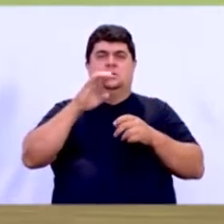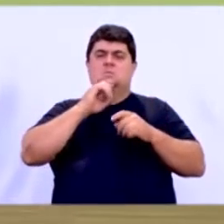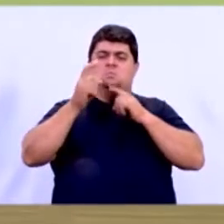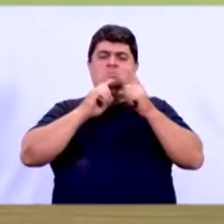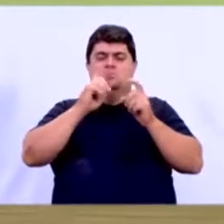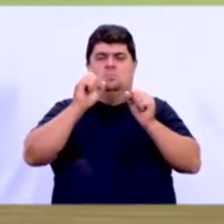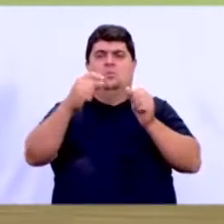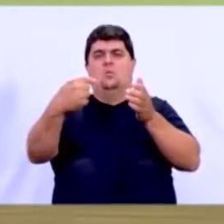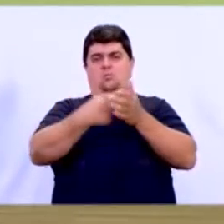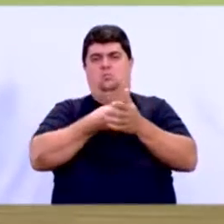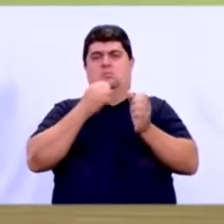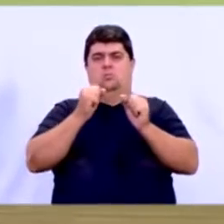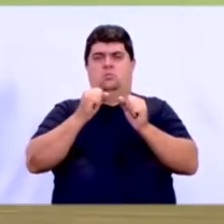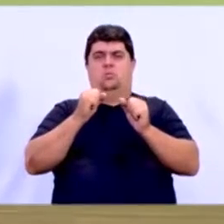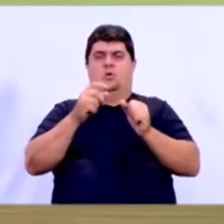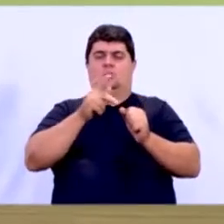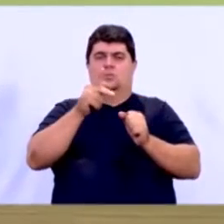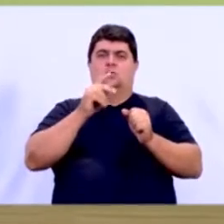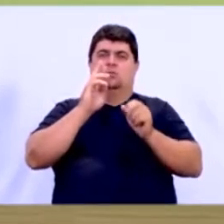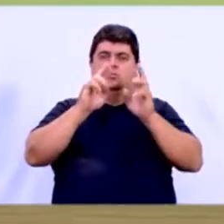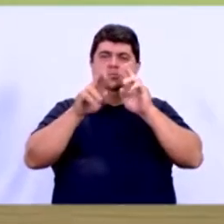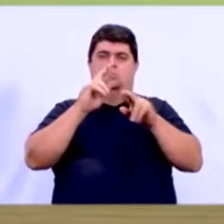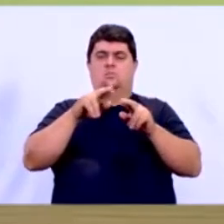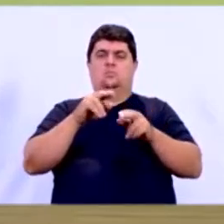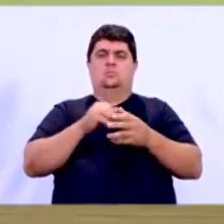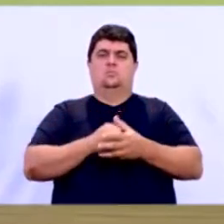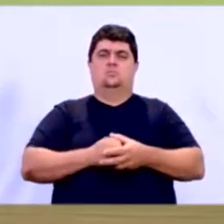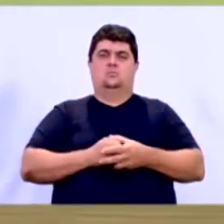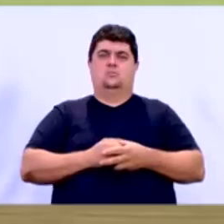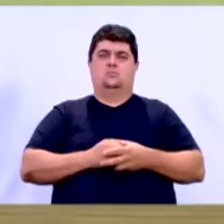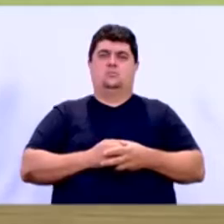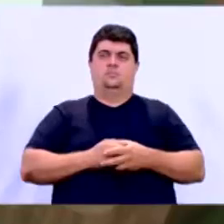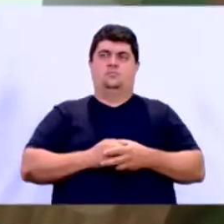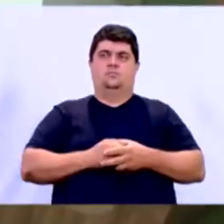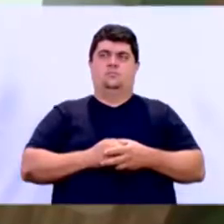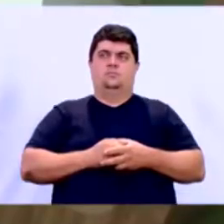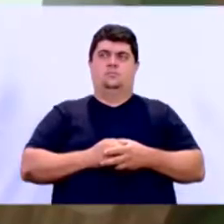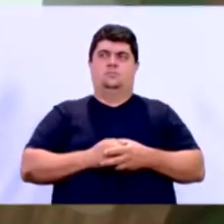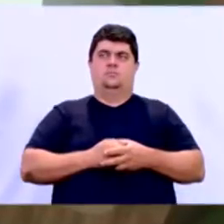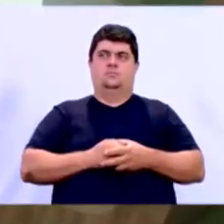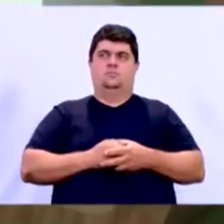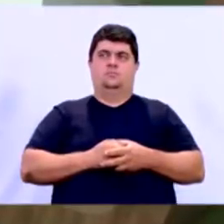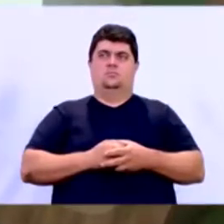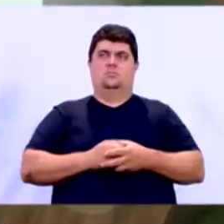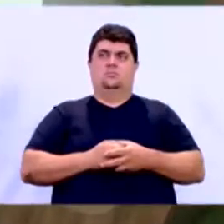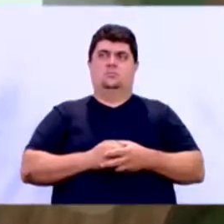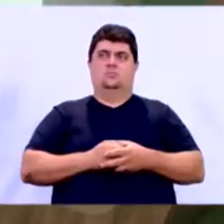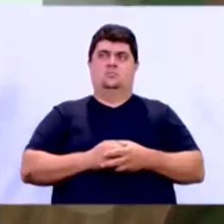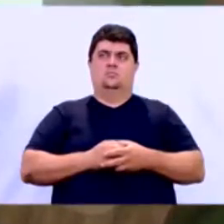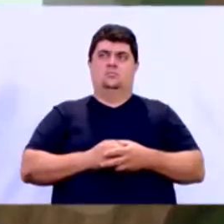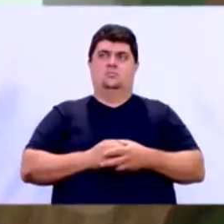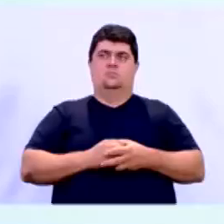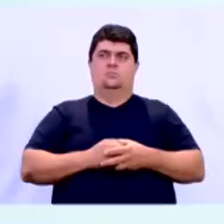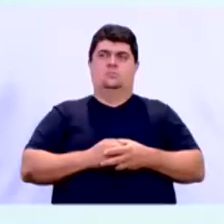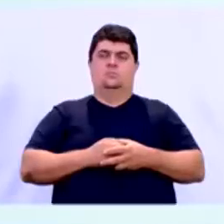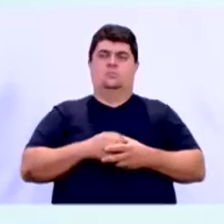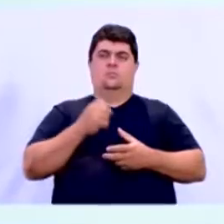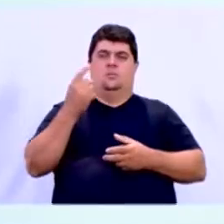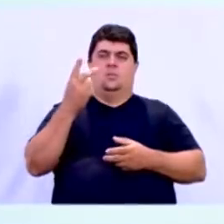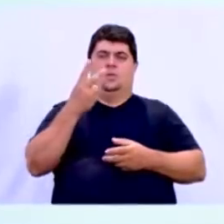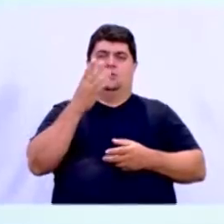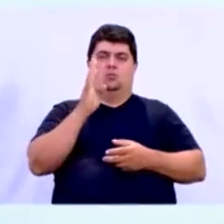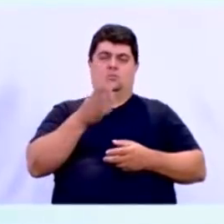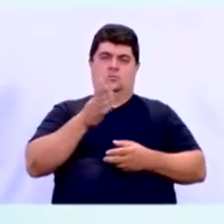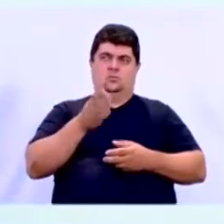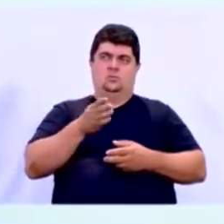podem trazer para os tutores que a gente vai tentar responder dentro do nosso tempo aqui. Vamos lá para a próxima? Vamos lá? Então, nós falamos da 1 e 2,